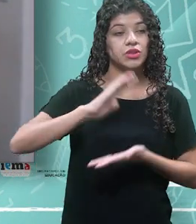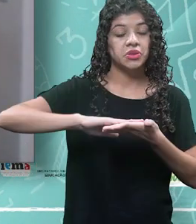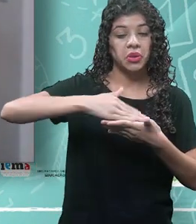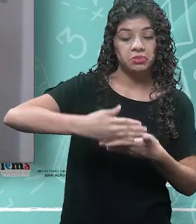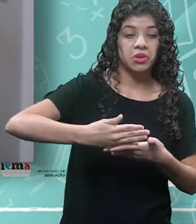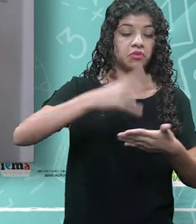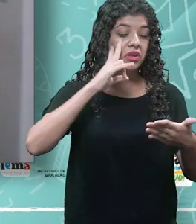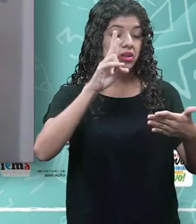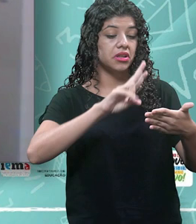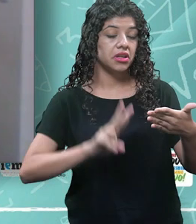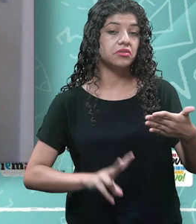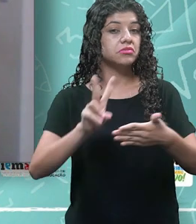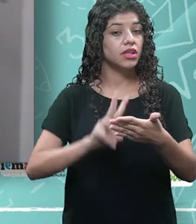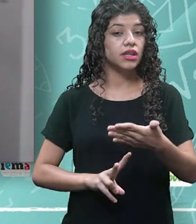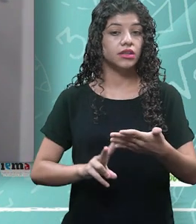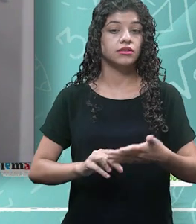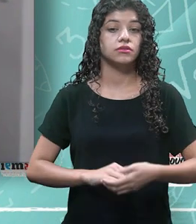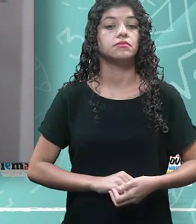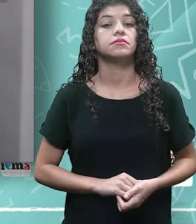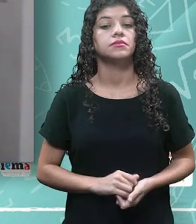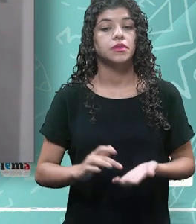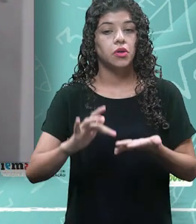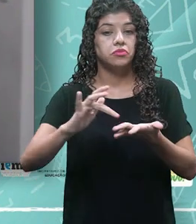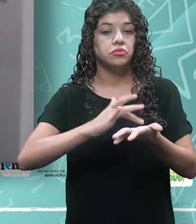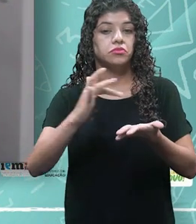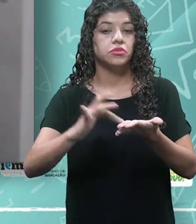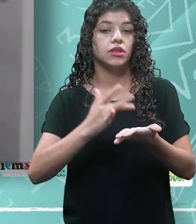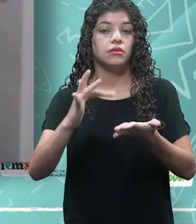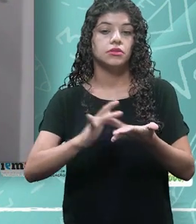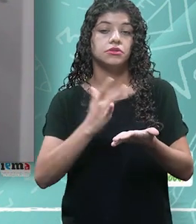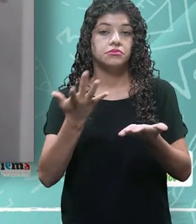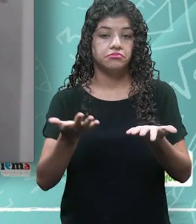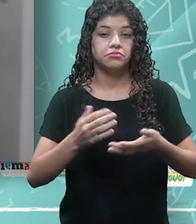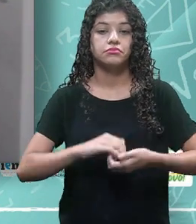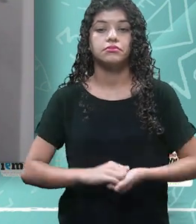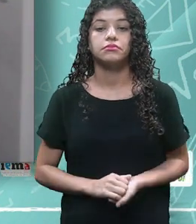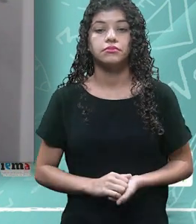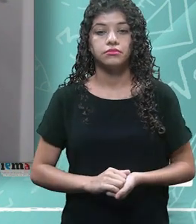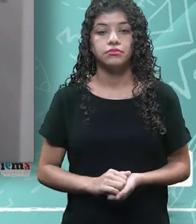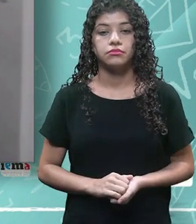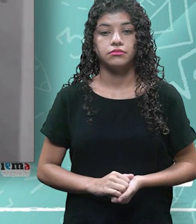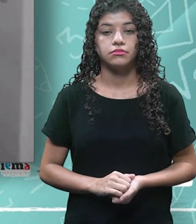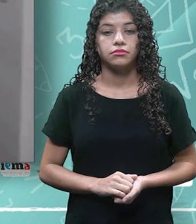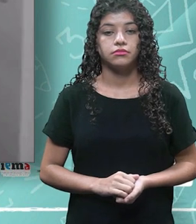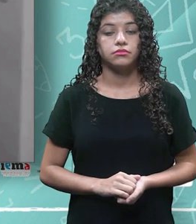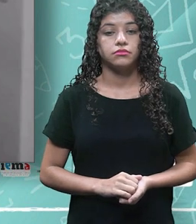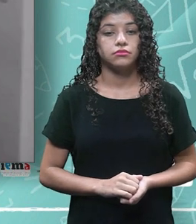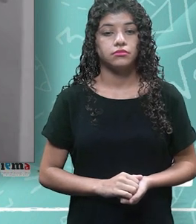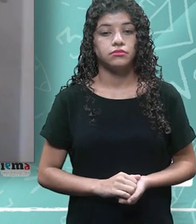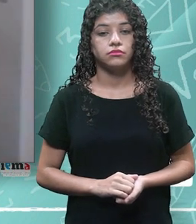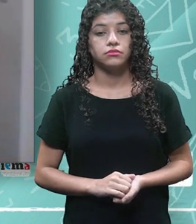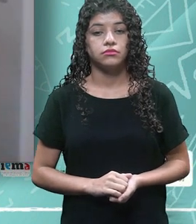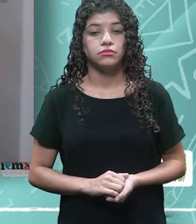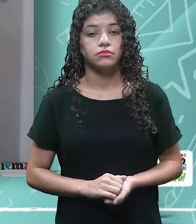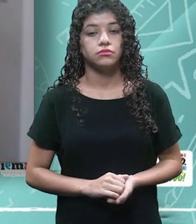pelo computador pelo celular pelo tablet tablet tablet tablet tablet